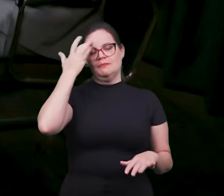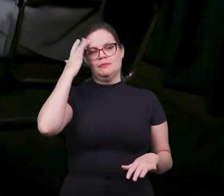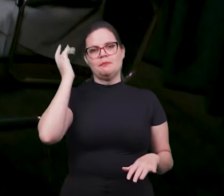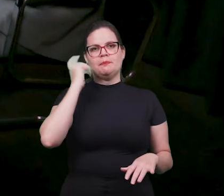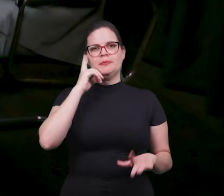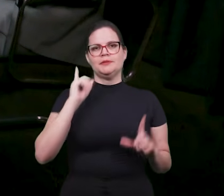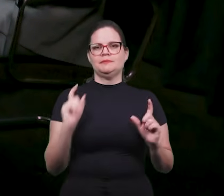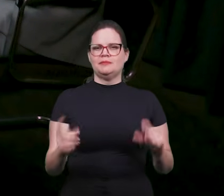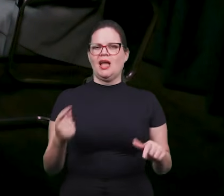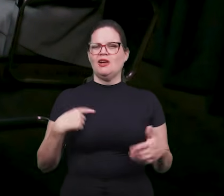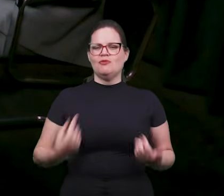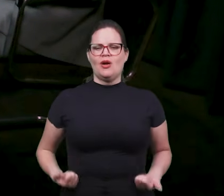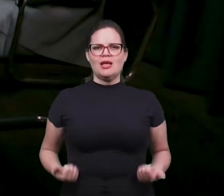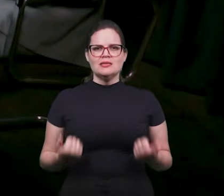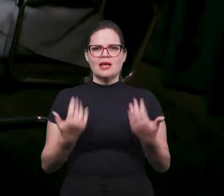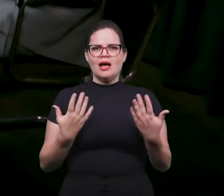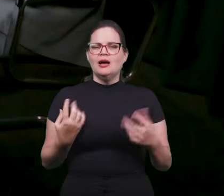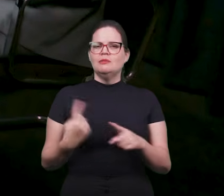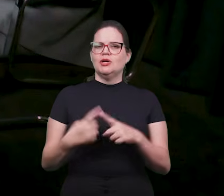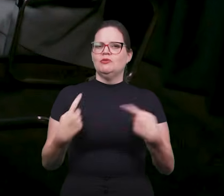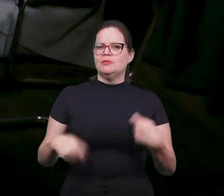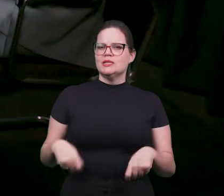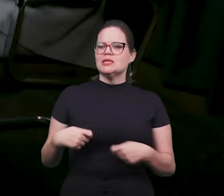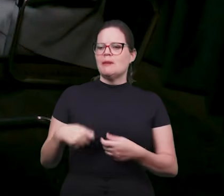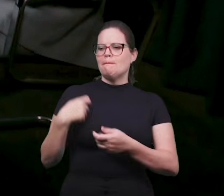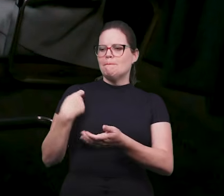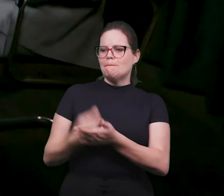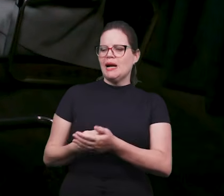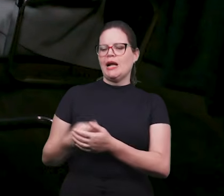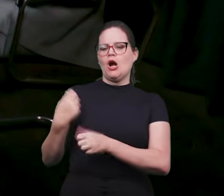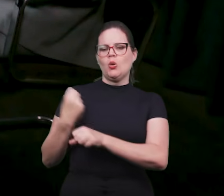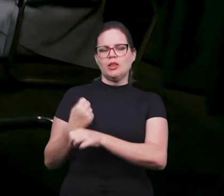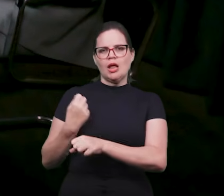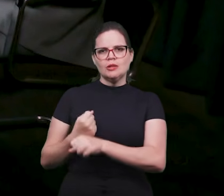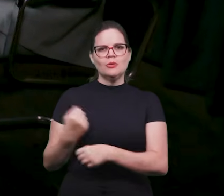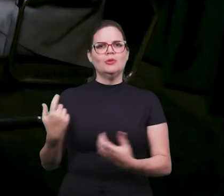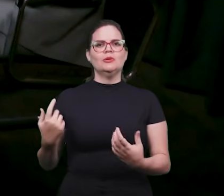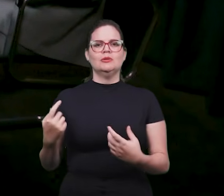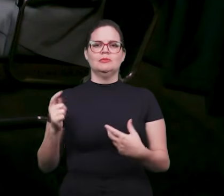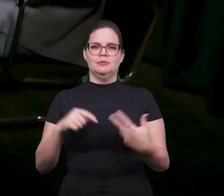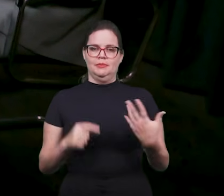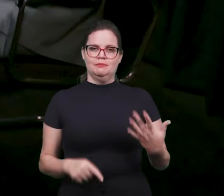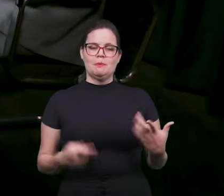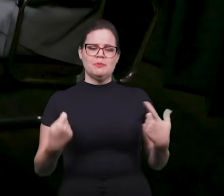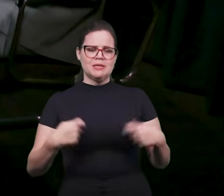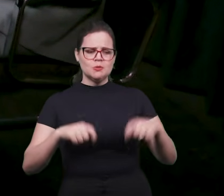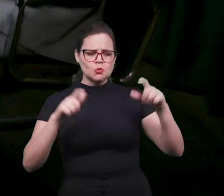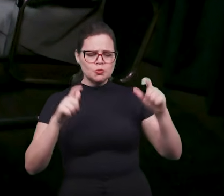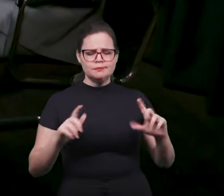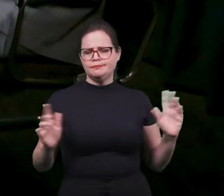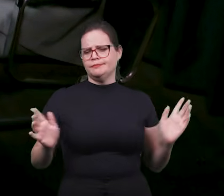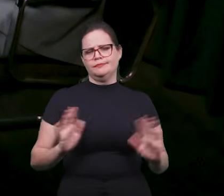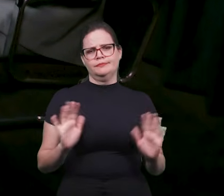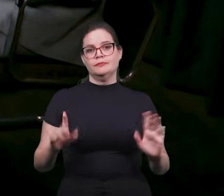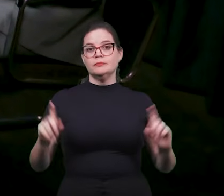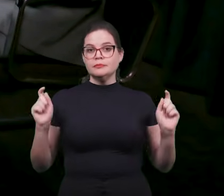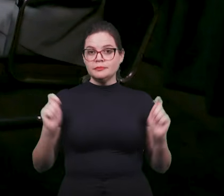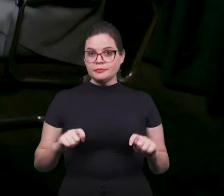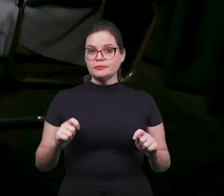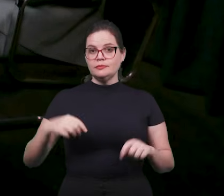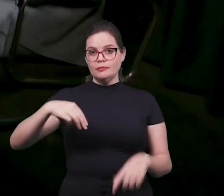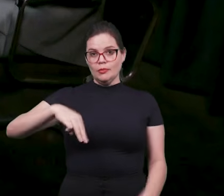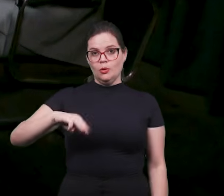que vai gastar muito porque precisa de um contador, precisa ter um estabelecimento, e tudo é facilitado